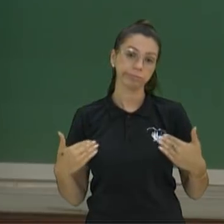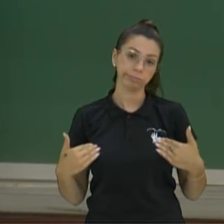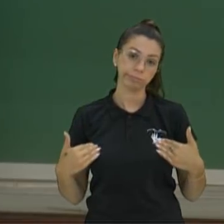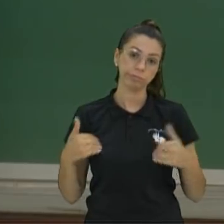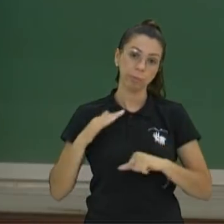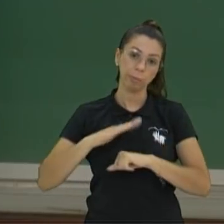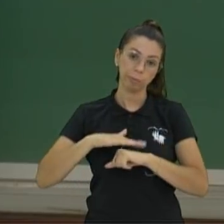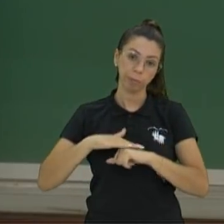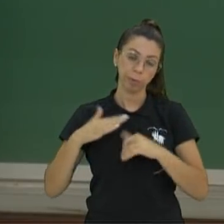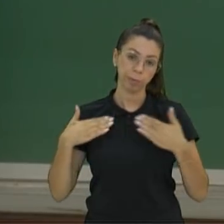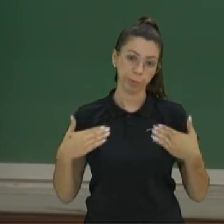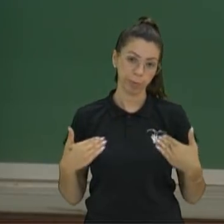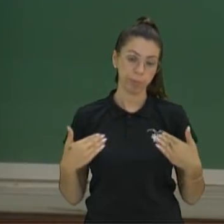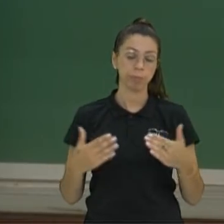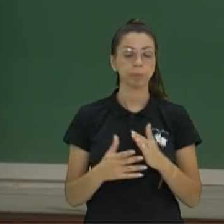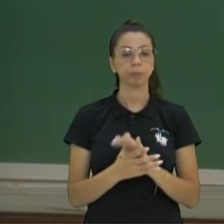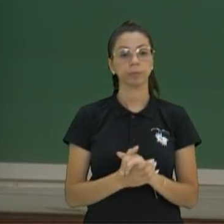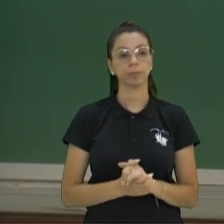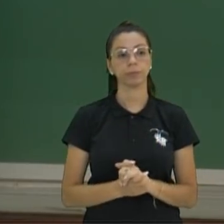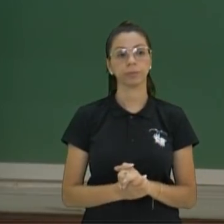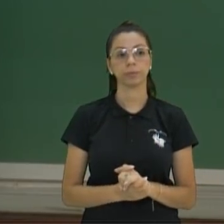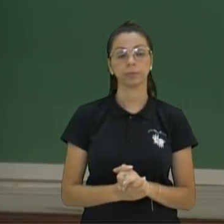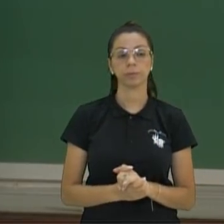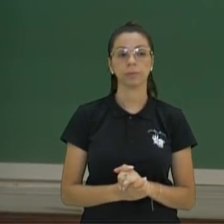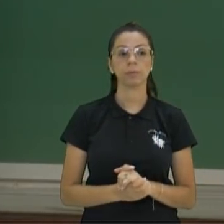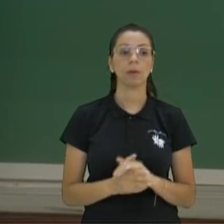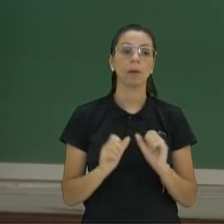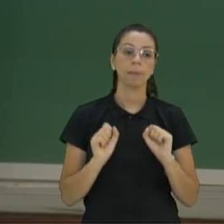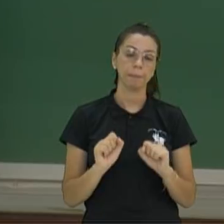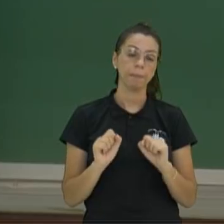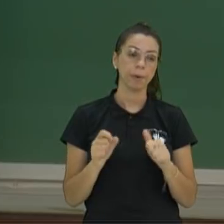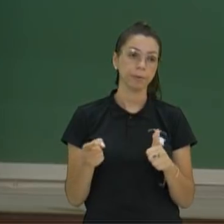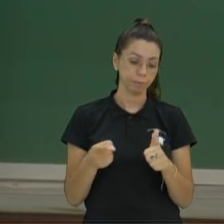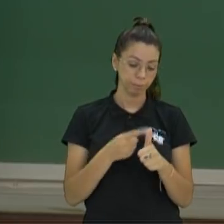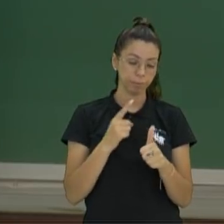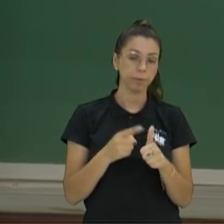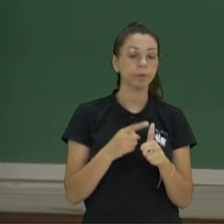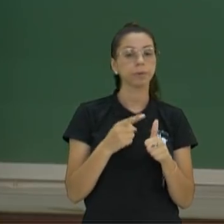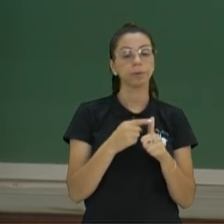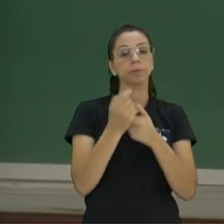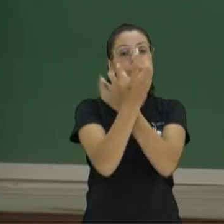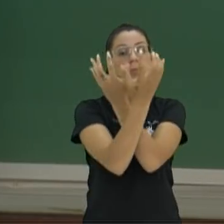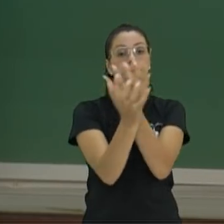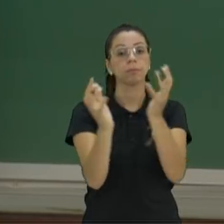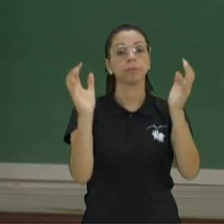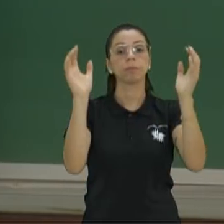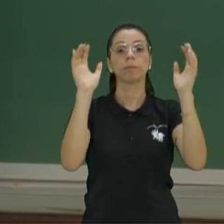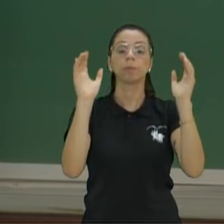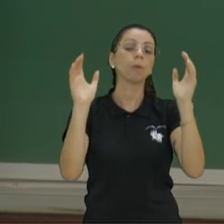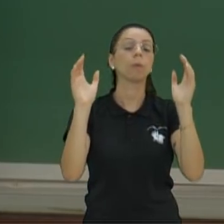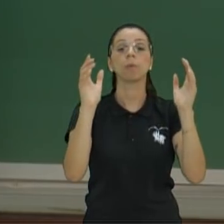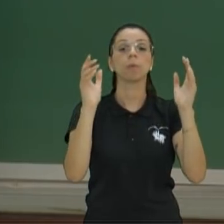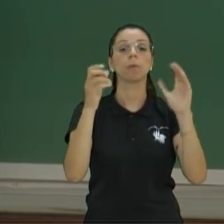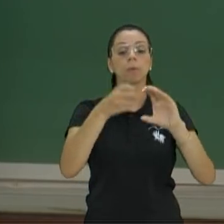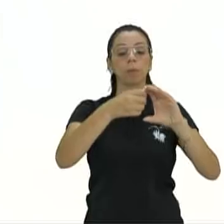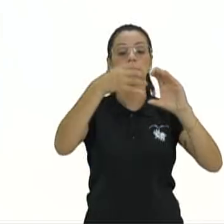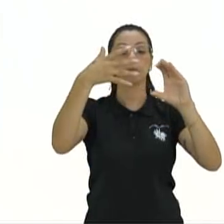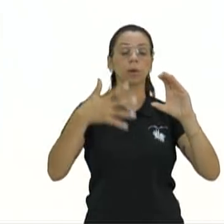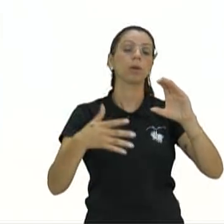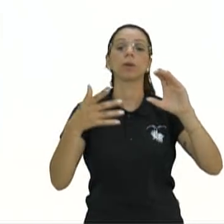meu corpo. Como eu falei, elas podem ser, primeiro, na natureza. Qual é a característica daquelas